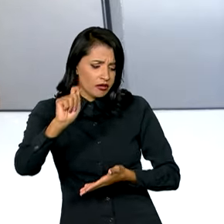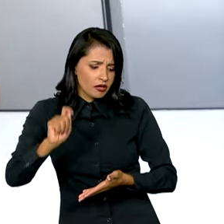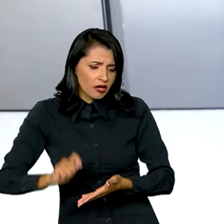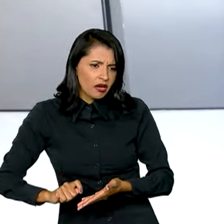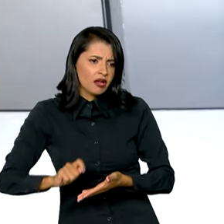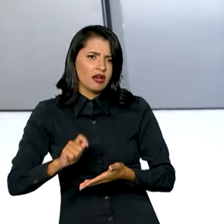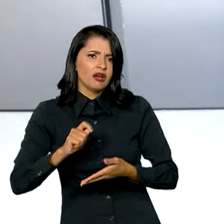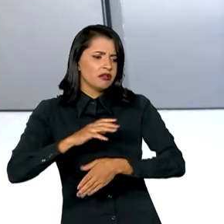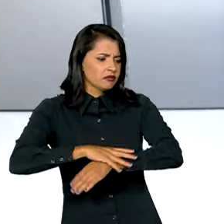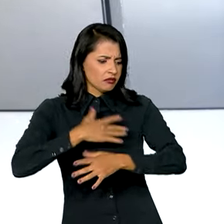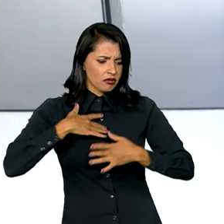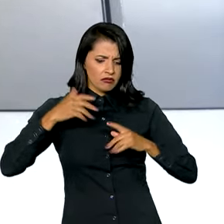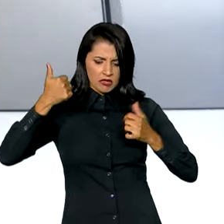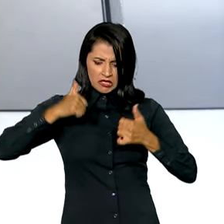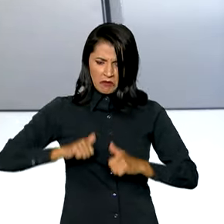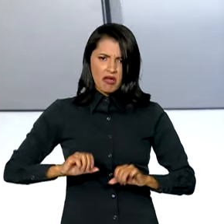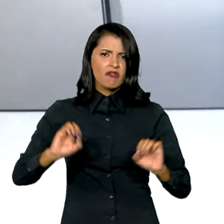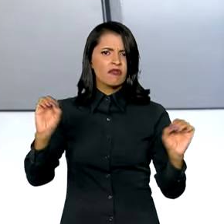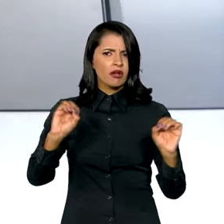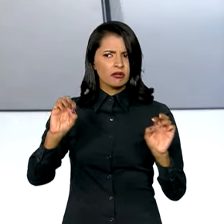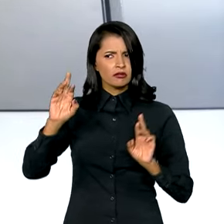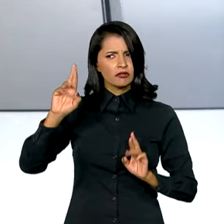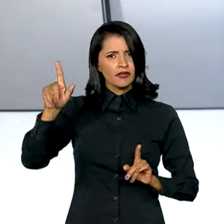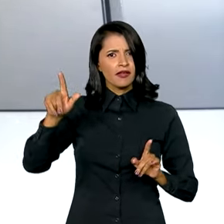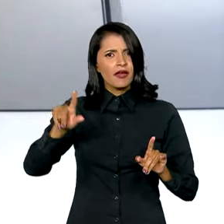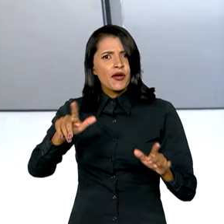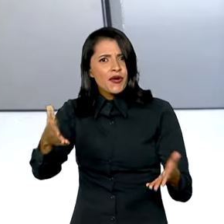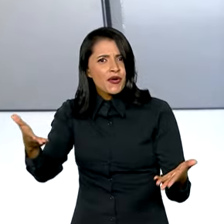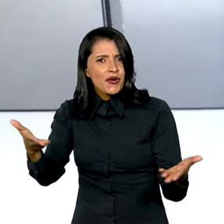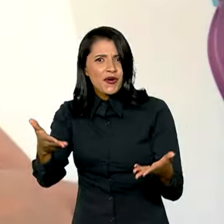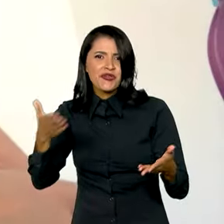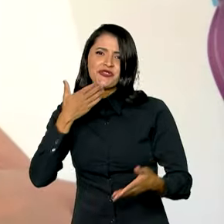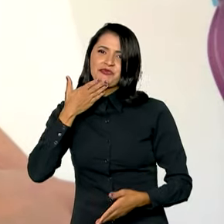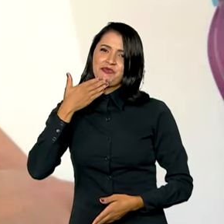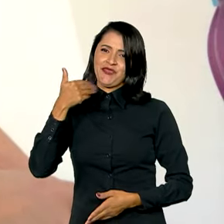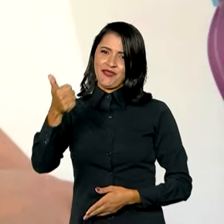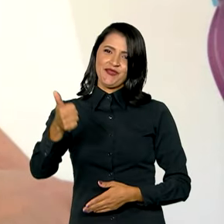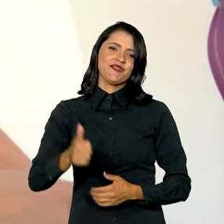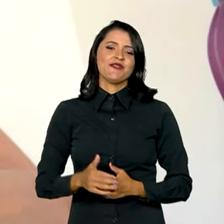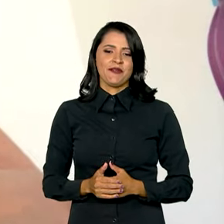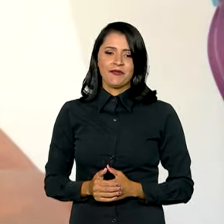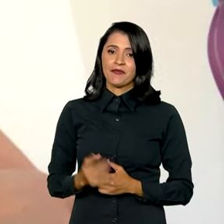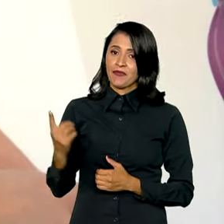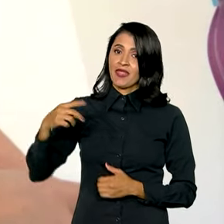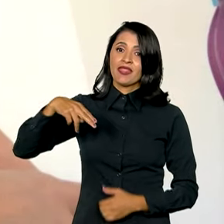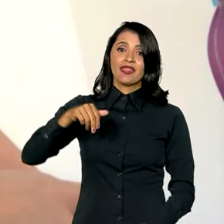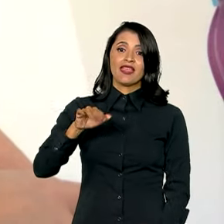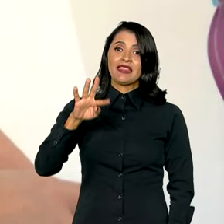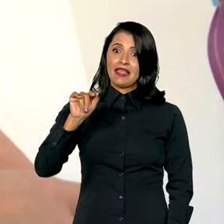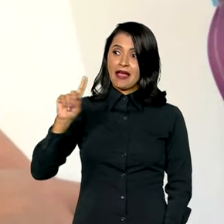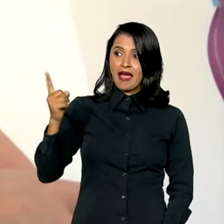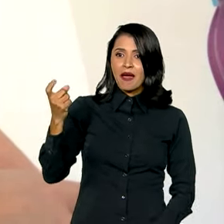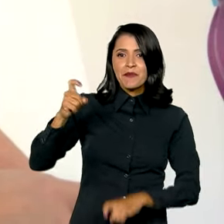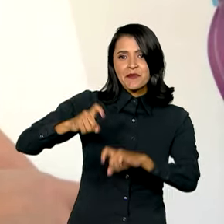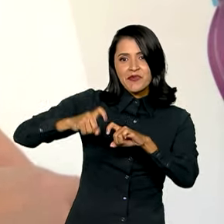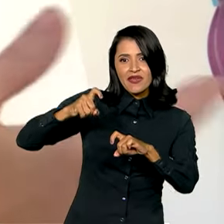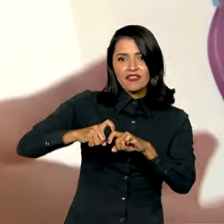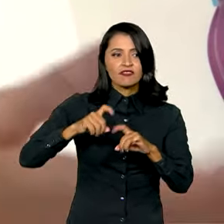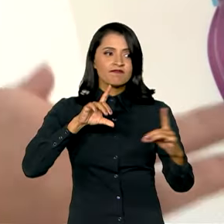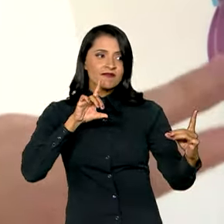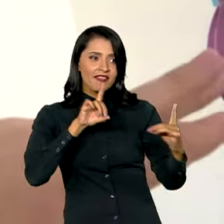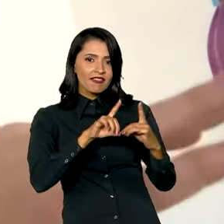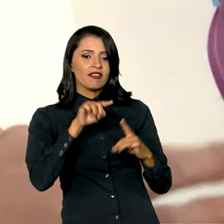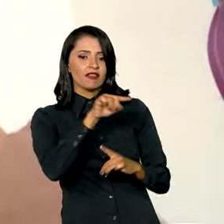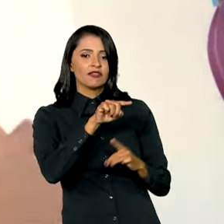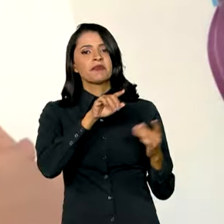não pegava, entendeu? Era bem diferente. Hoje para mim está melhor. Natália é uma das médicas que atende Eliane.